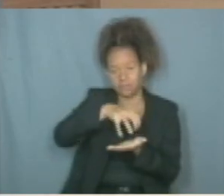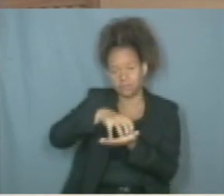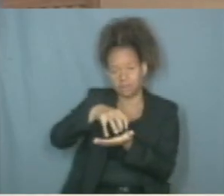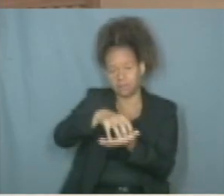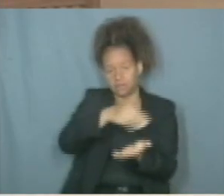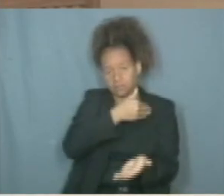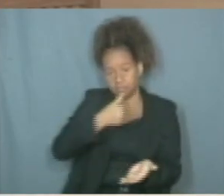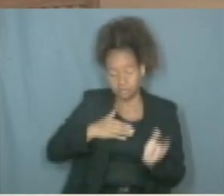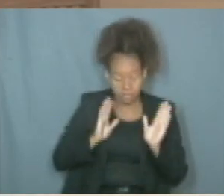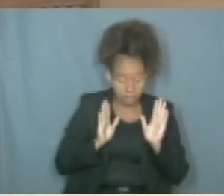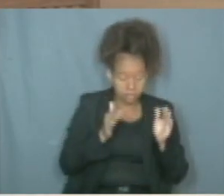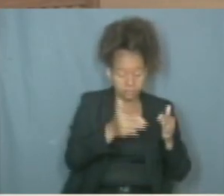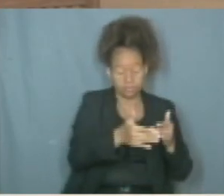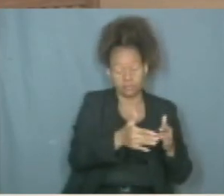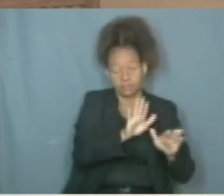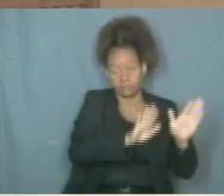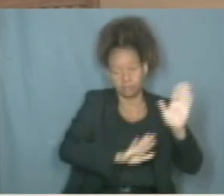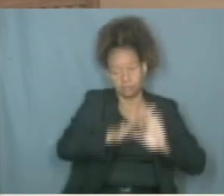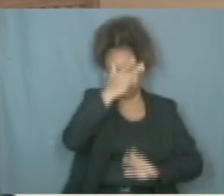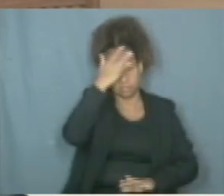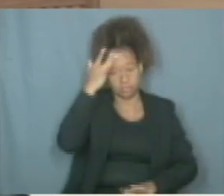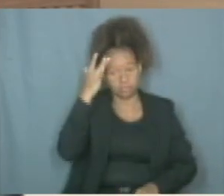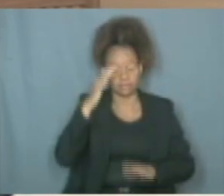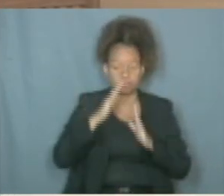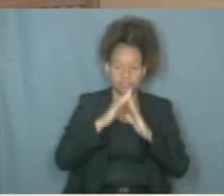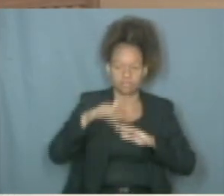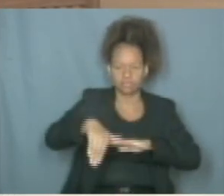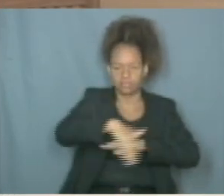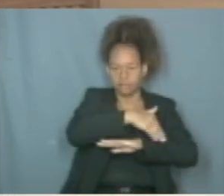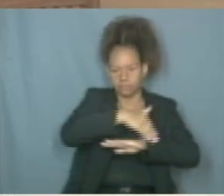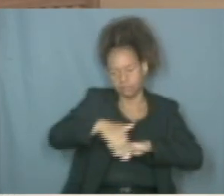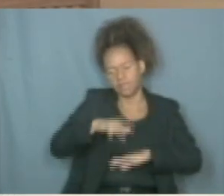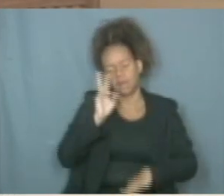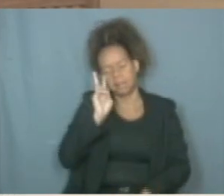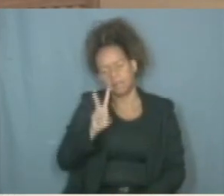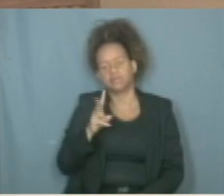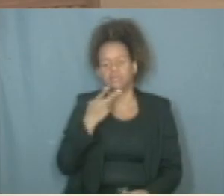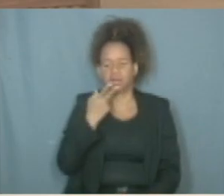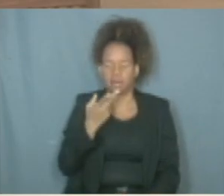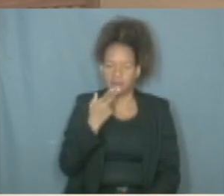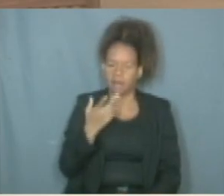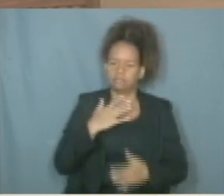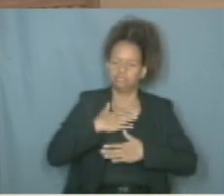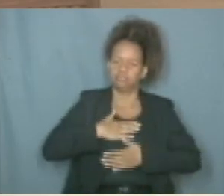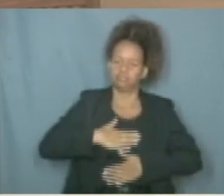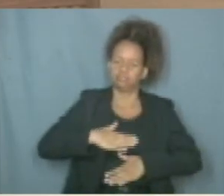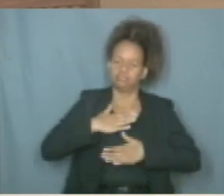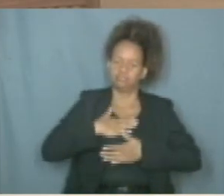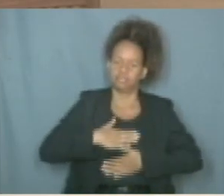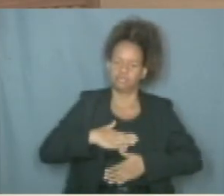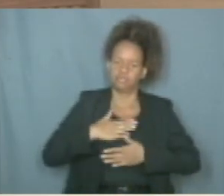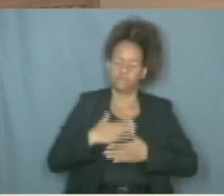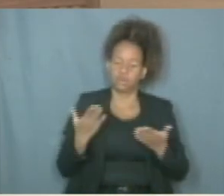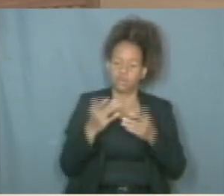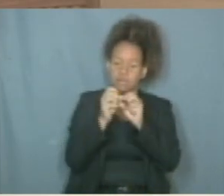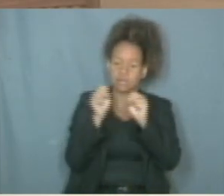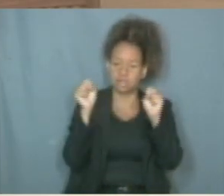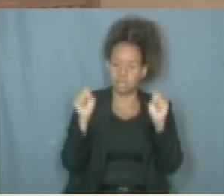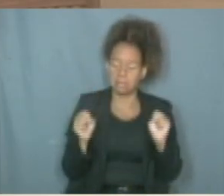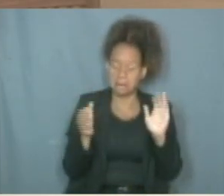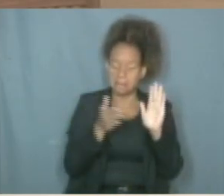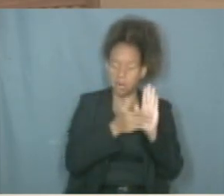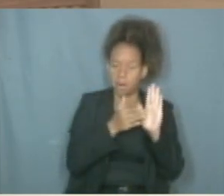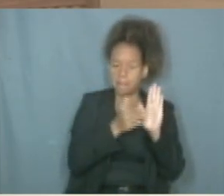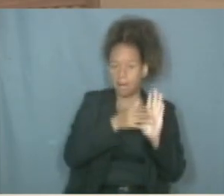pública voltada aos cuidados das pessoas em situação de rua, a gente pode afirmar com tranquilidade que o atual sistema proposto